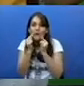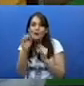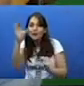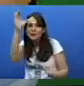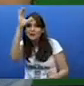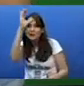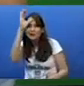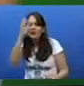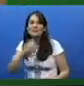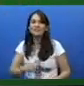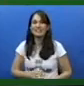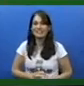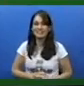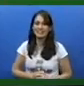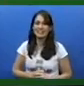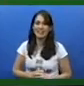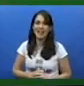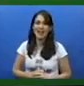tio Tião,